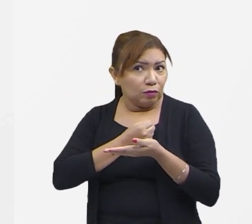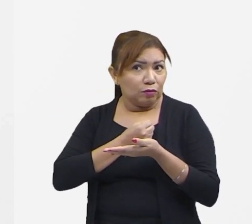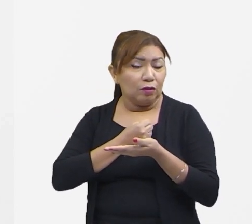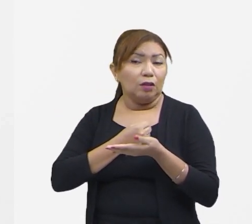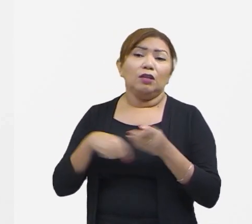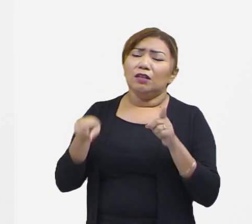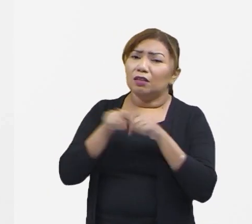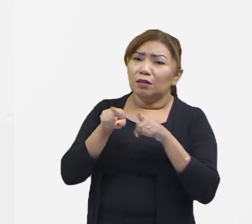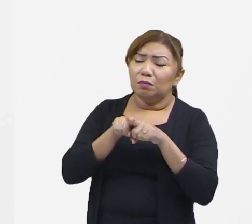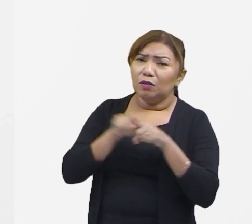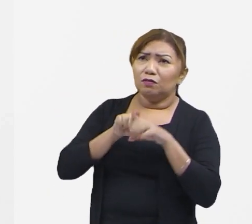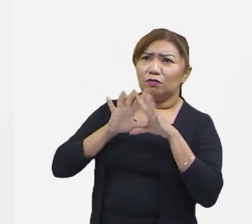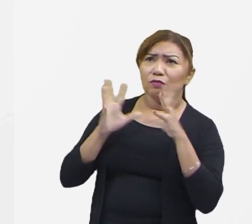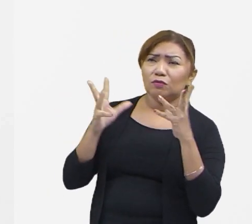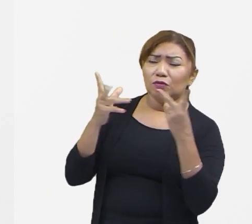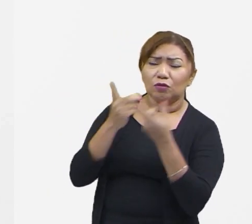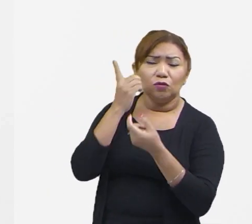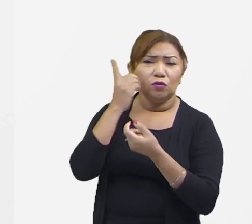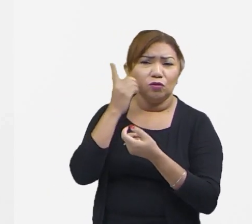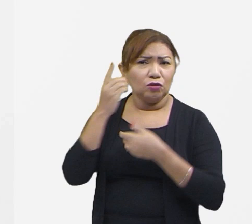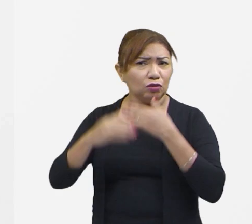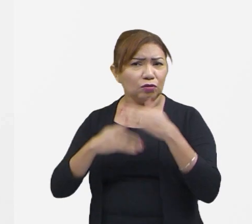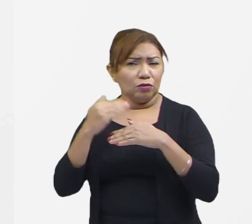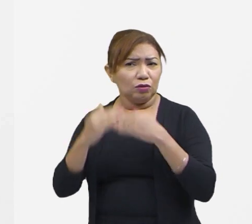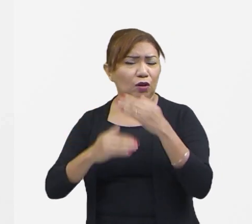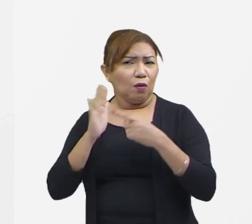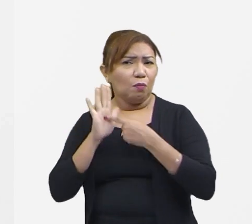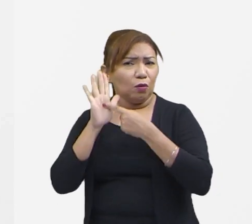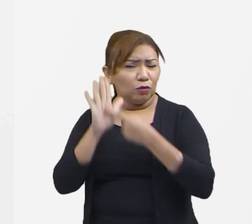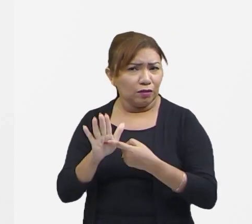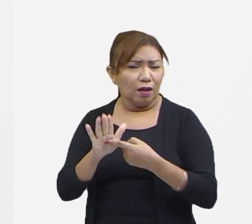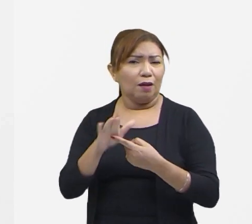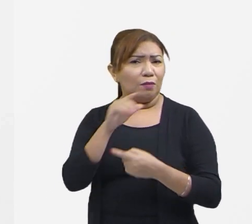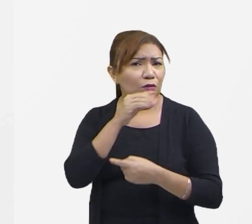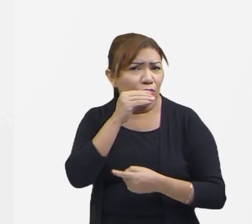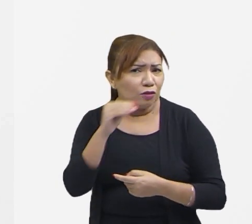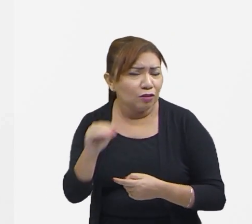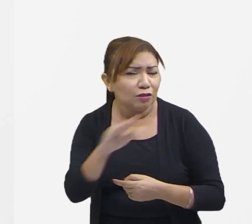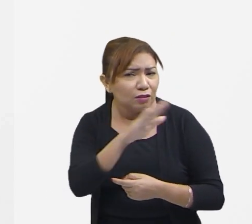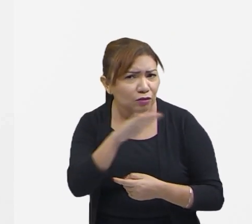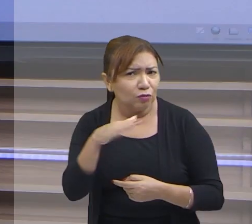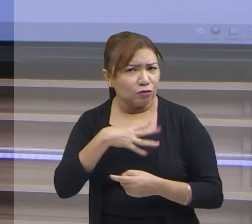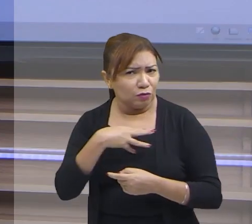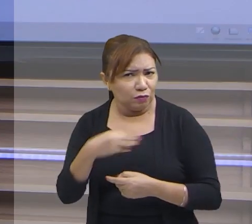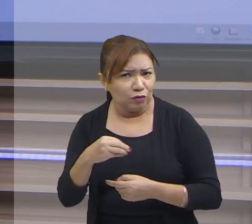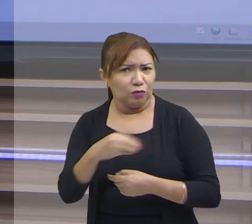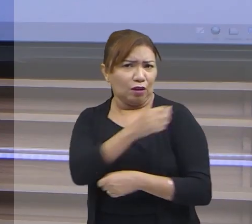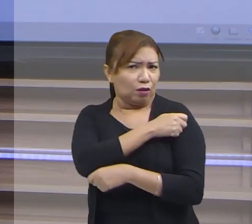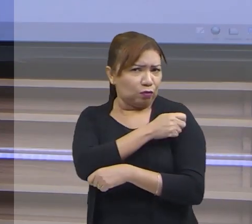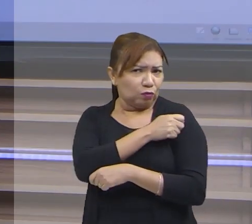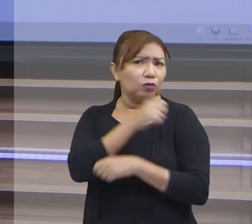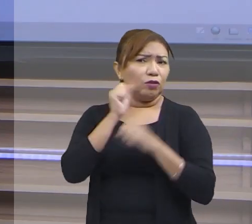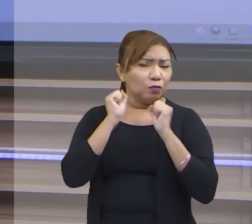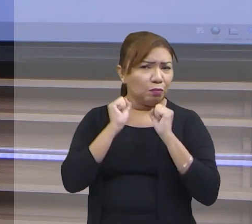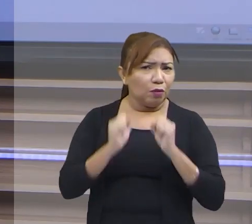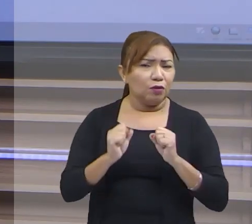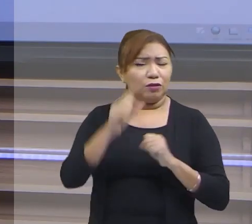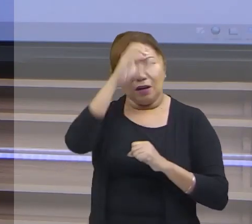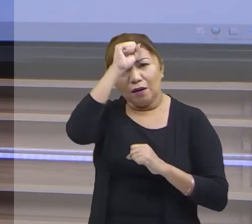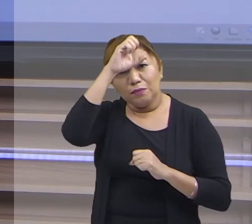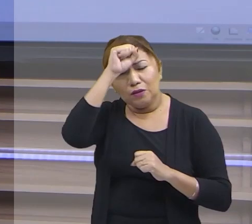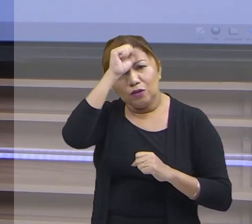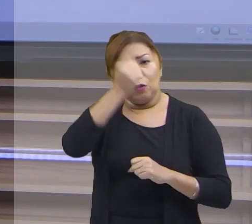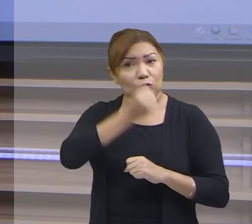também, em diversas situações do nosso dia a dia, mostrar para os nossos filhos, nossos alunos, que podemos aprender os